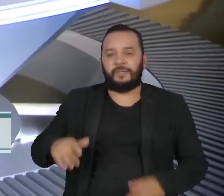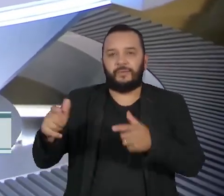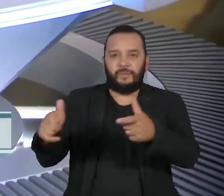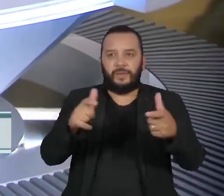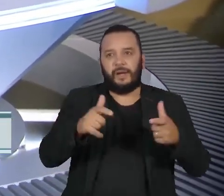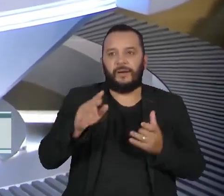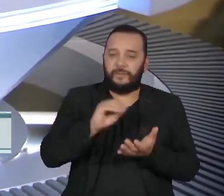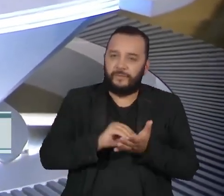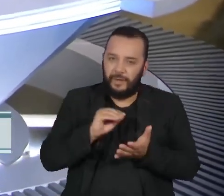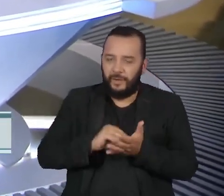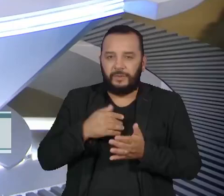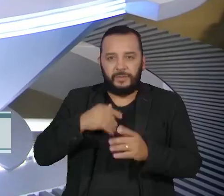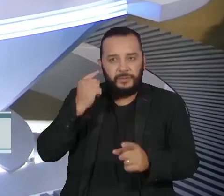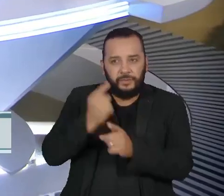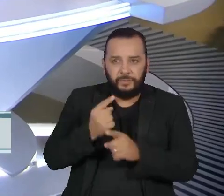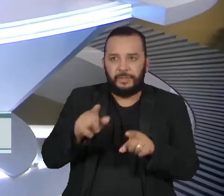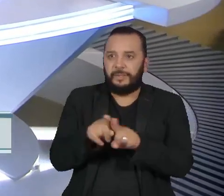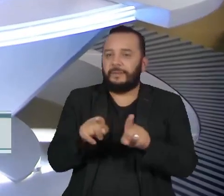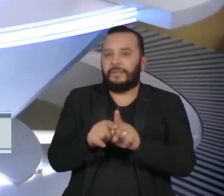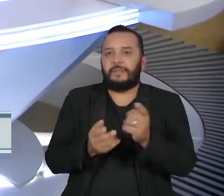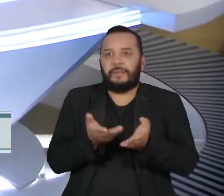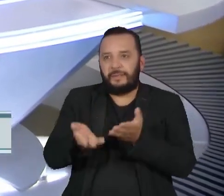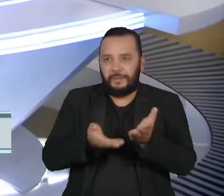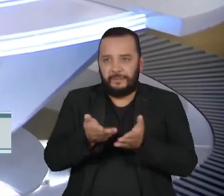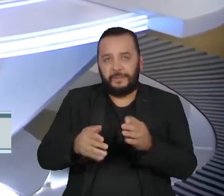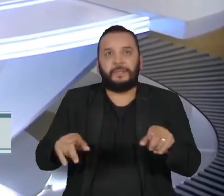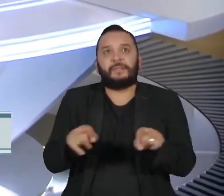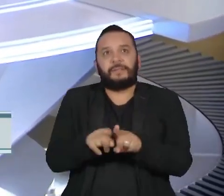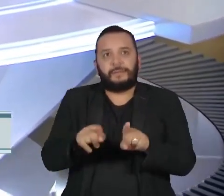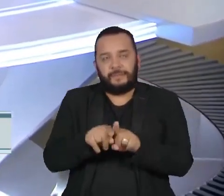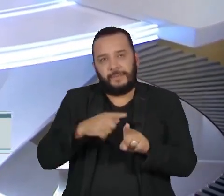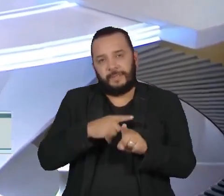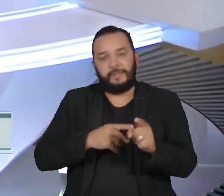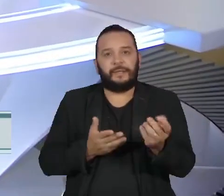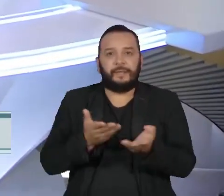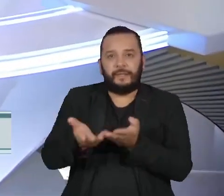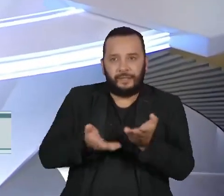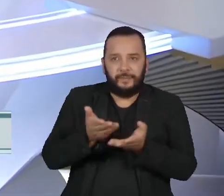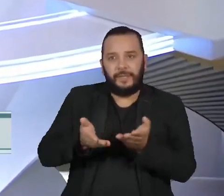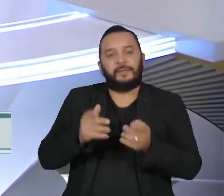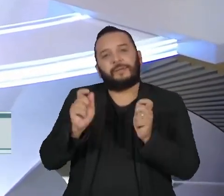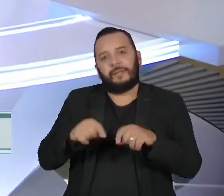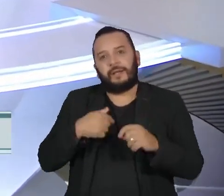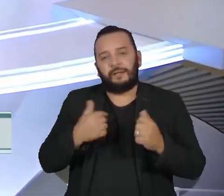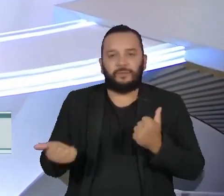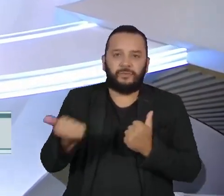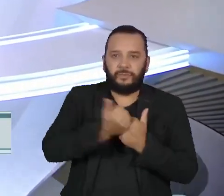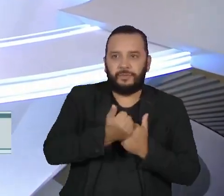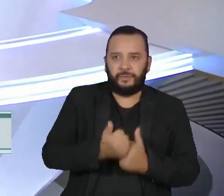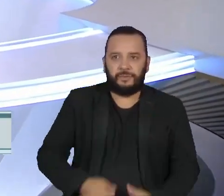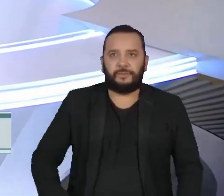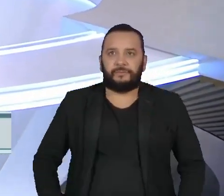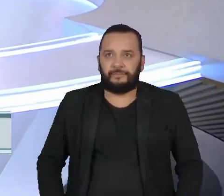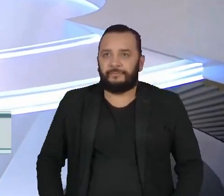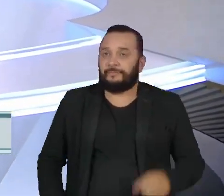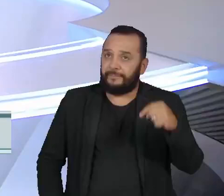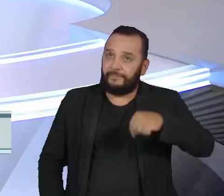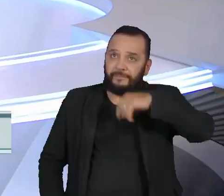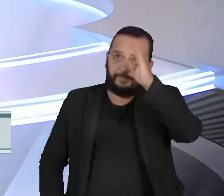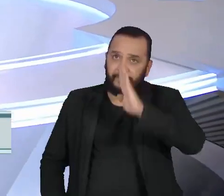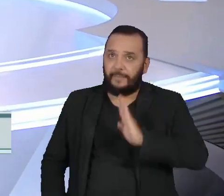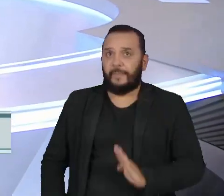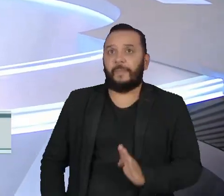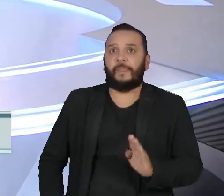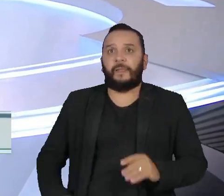ao diagnóstico e tratamento, especialmente a terapia renal substitutiva. Pois é, estima-se que no Brasil, cerca